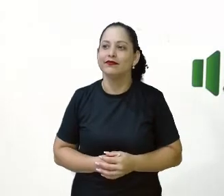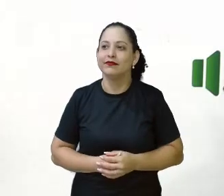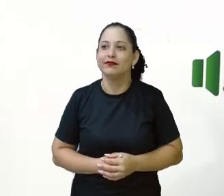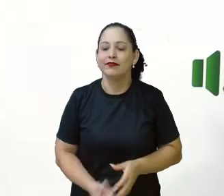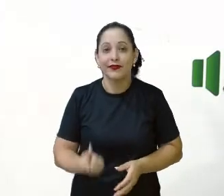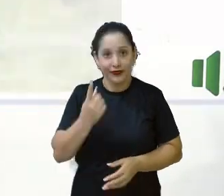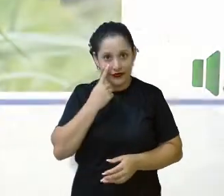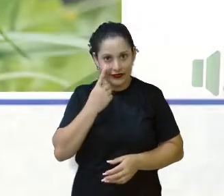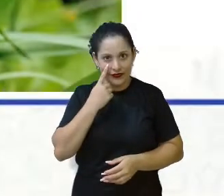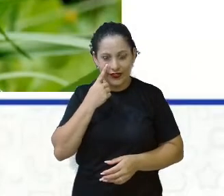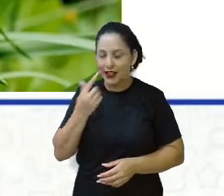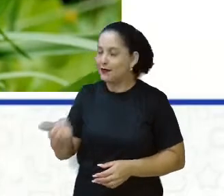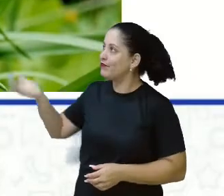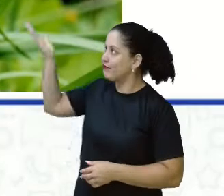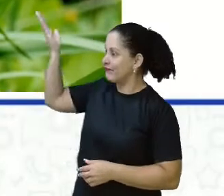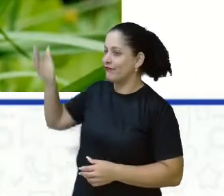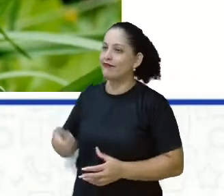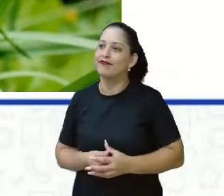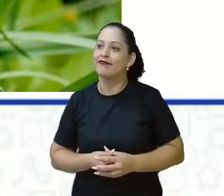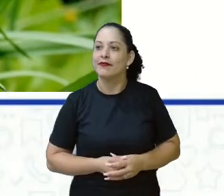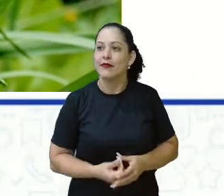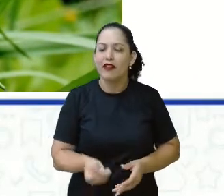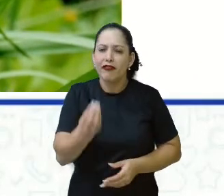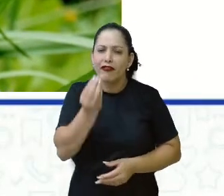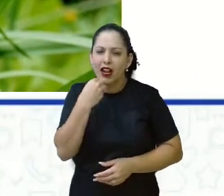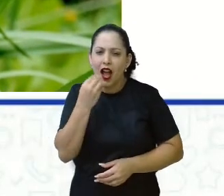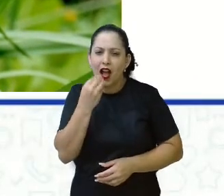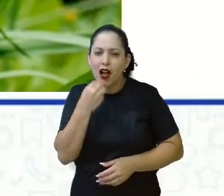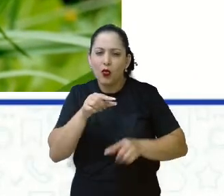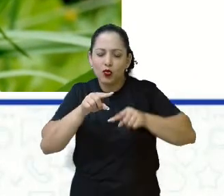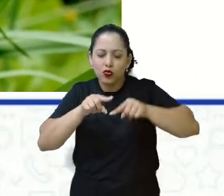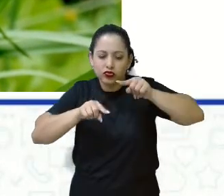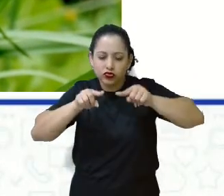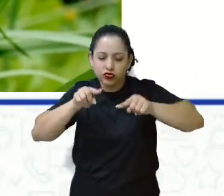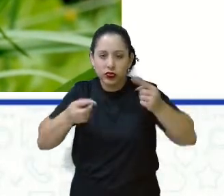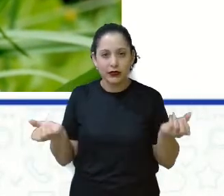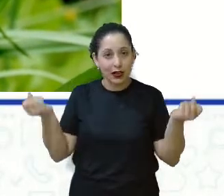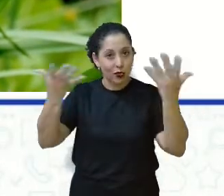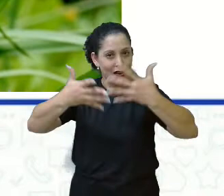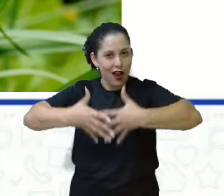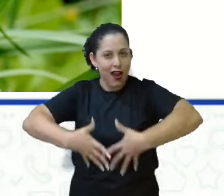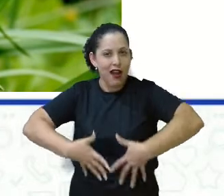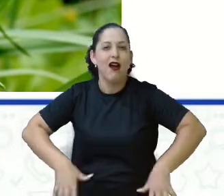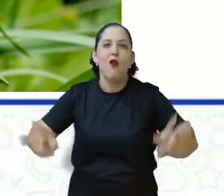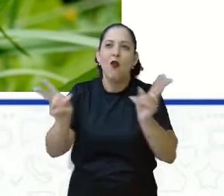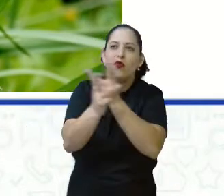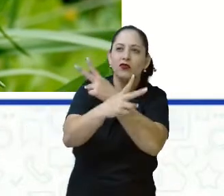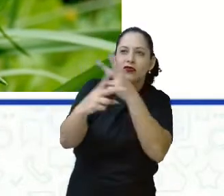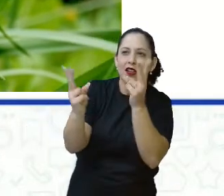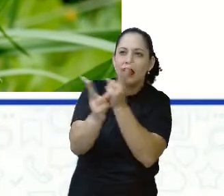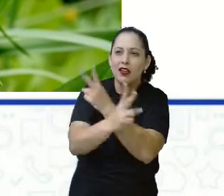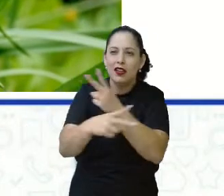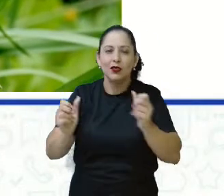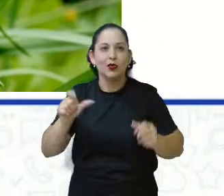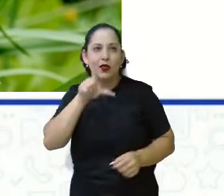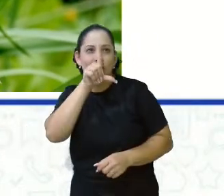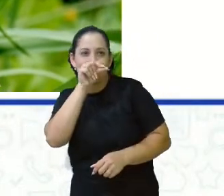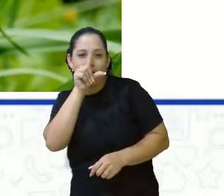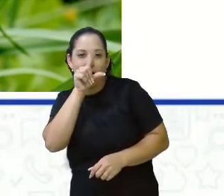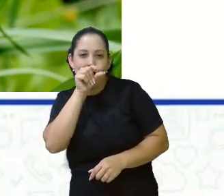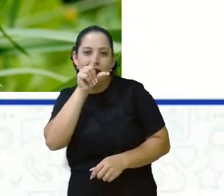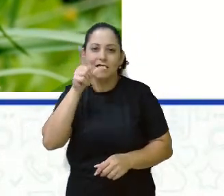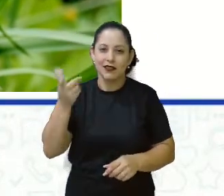que o tempo está... Aí a gente tem uma representação de sons fracos, são sons naturais, né? O vento, os